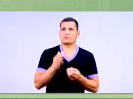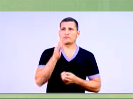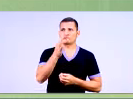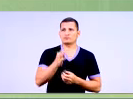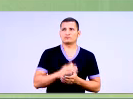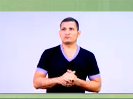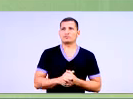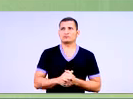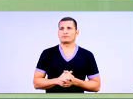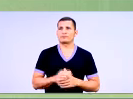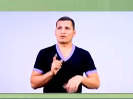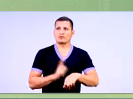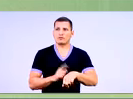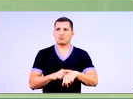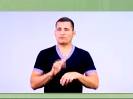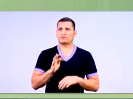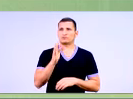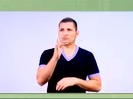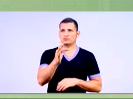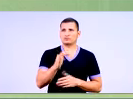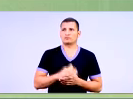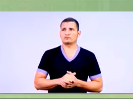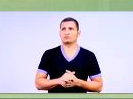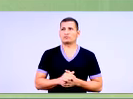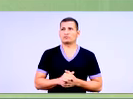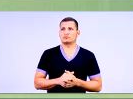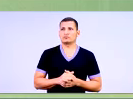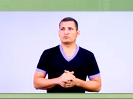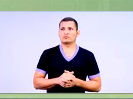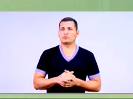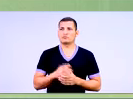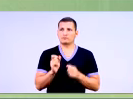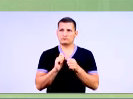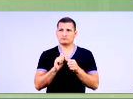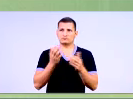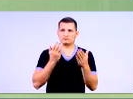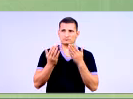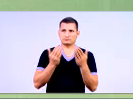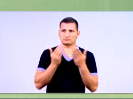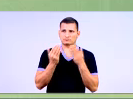tempo futuro funciona, vamos fazer uma comparação.